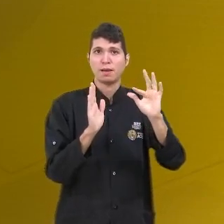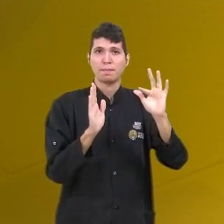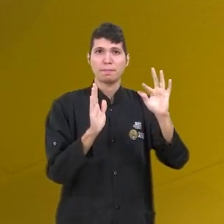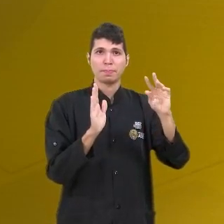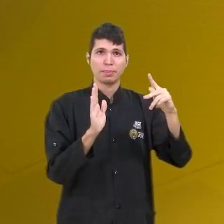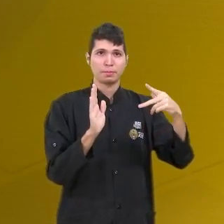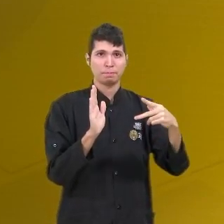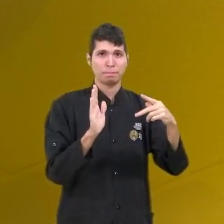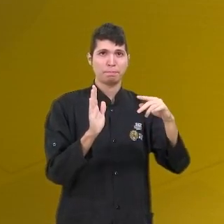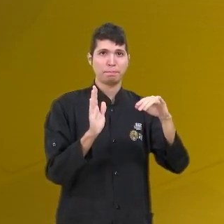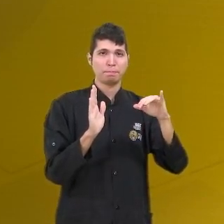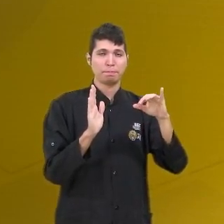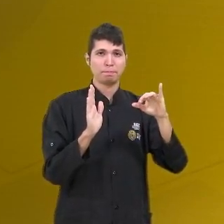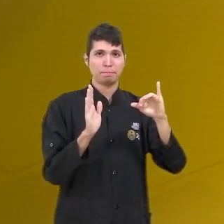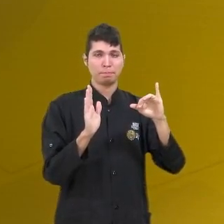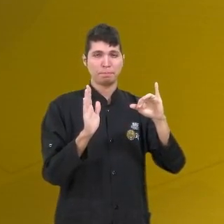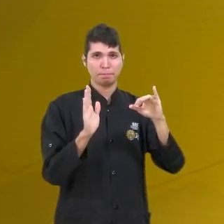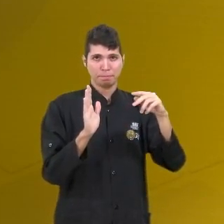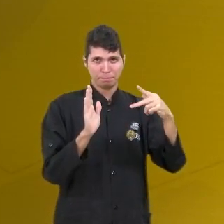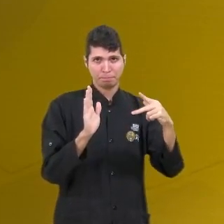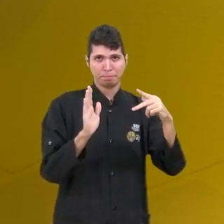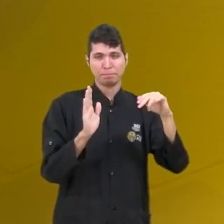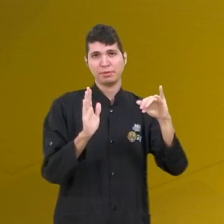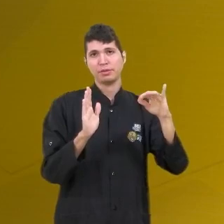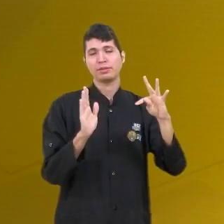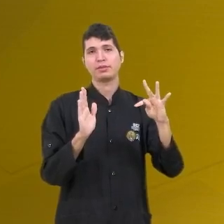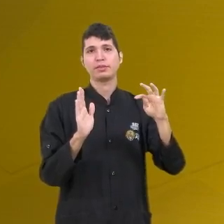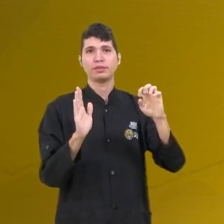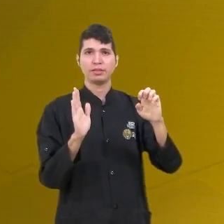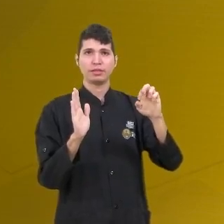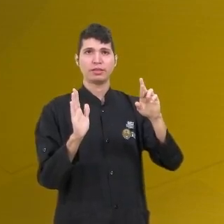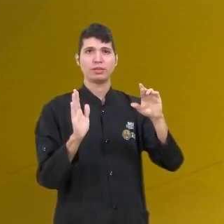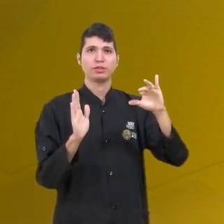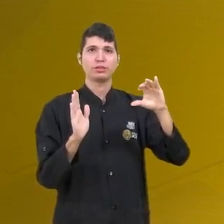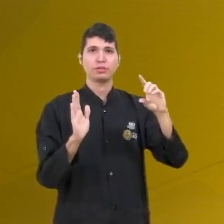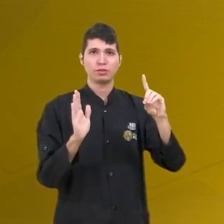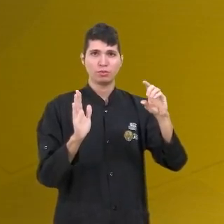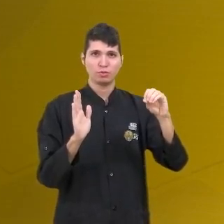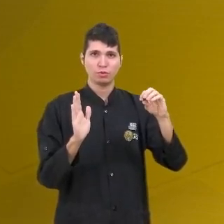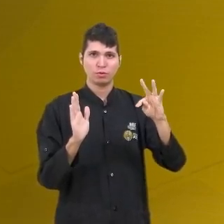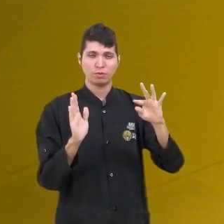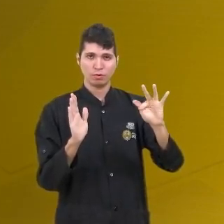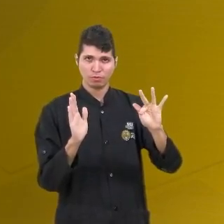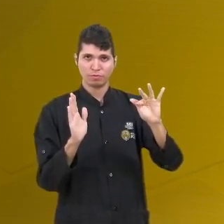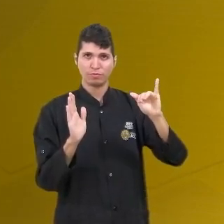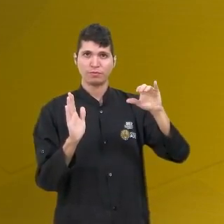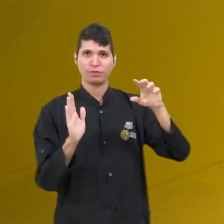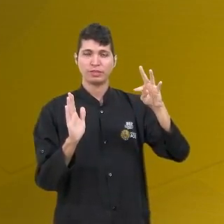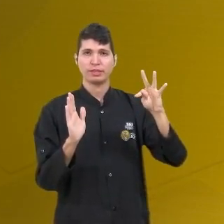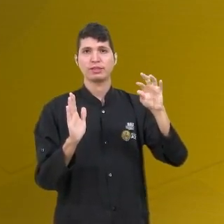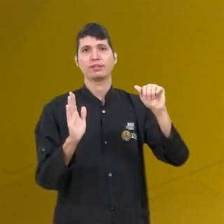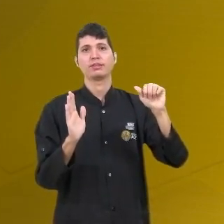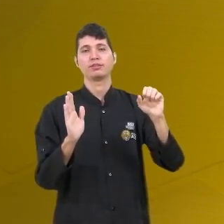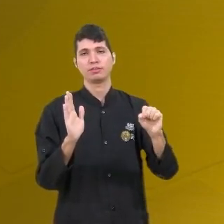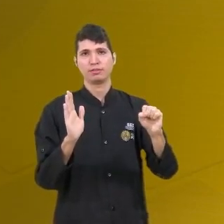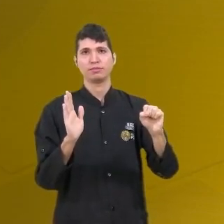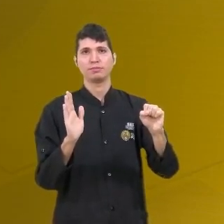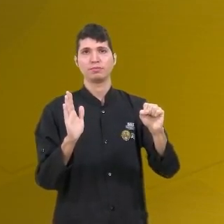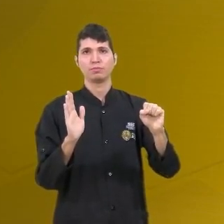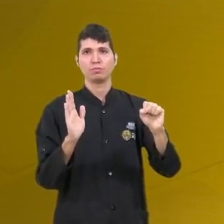não haviam estômatos. Não existem estômatos em briófitas, algas qualquer,